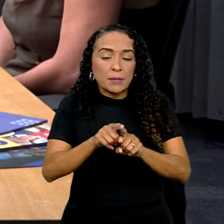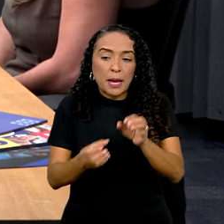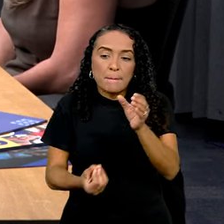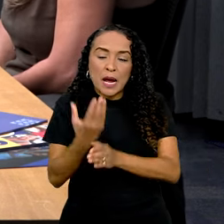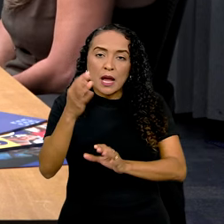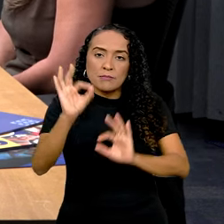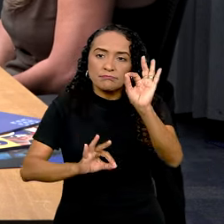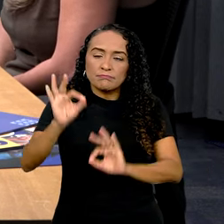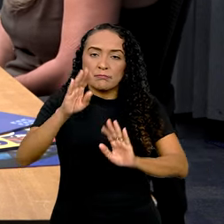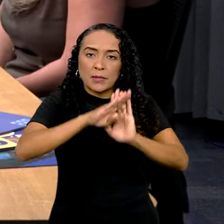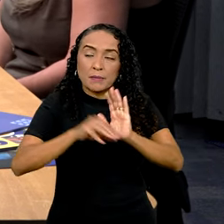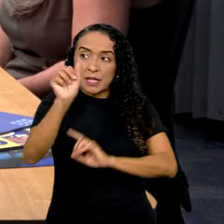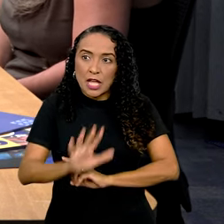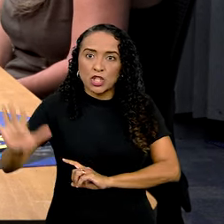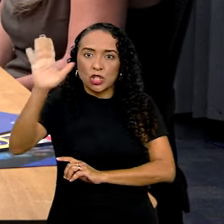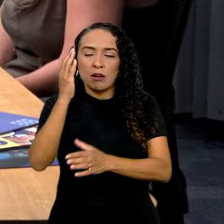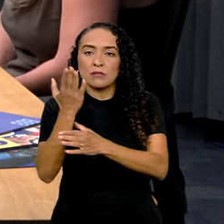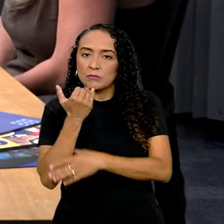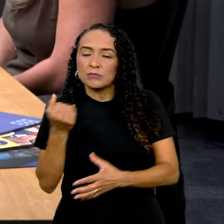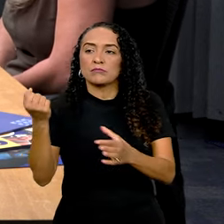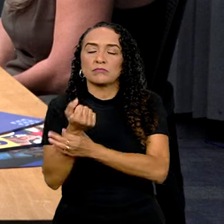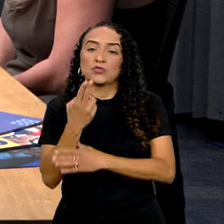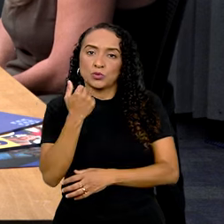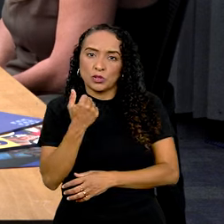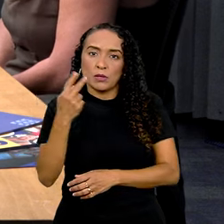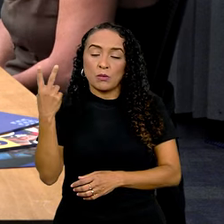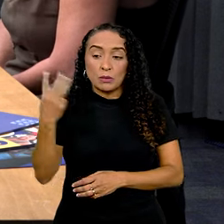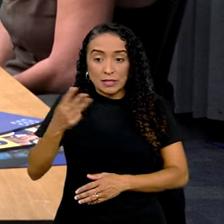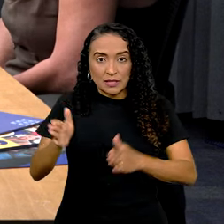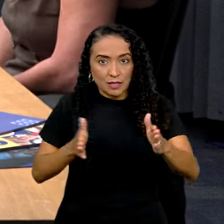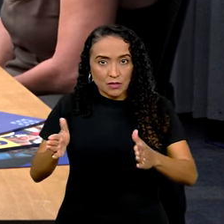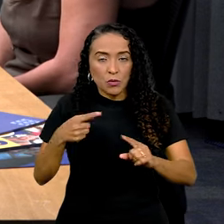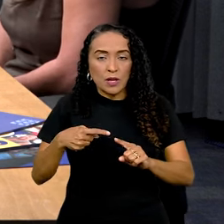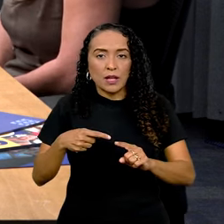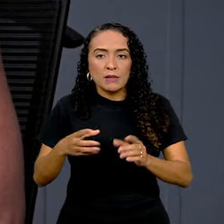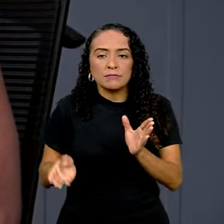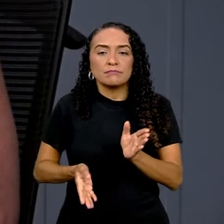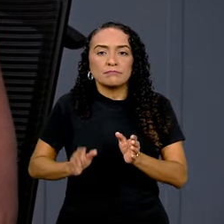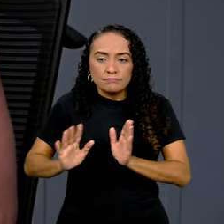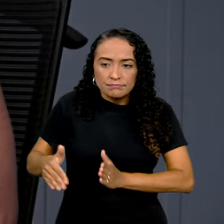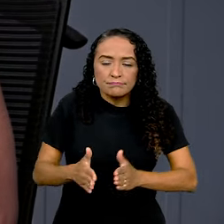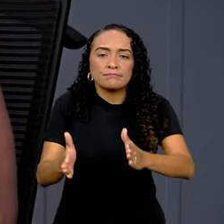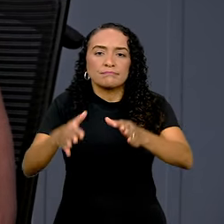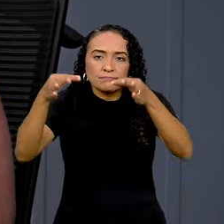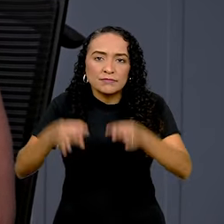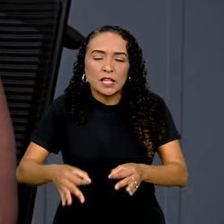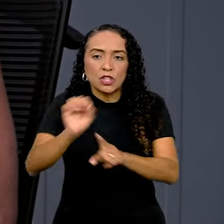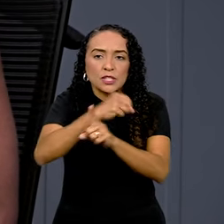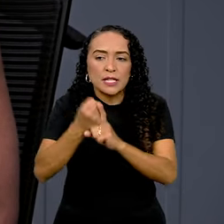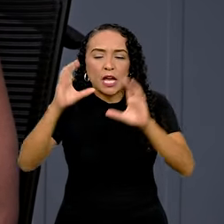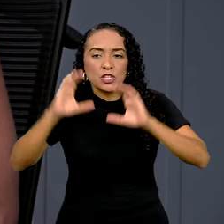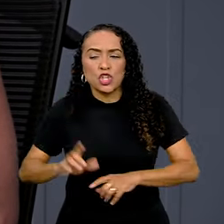E também elaborando o plano nacional de segurança alimentar e nutricional o terceiro plano para pôr em curso né as prioridades que a sociedade